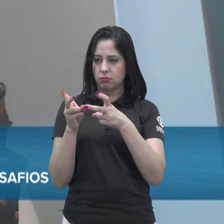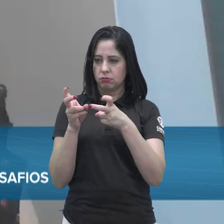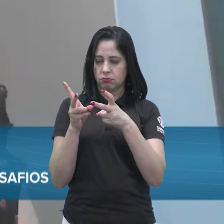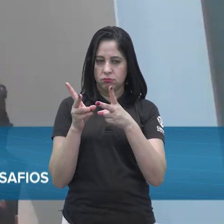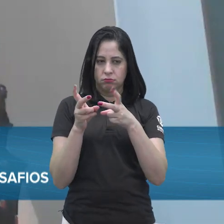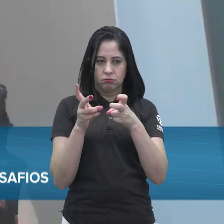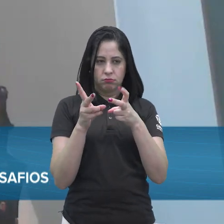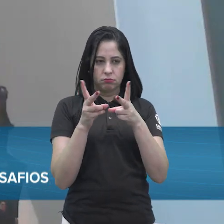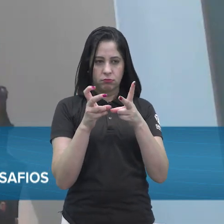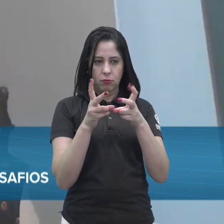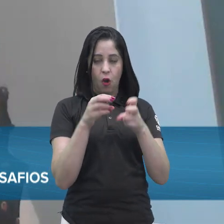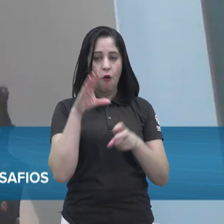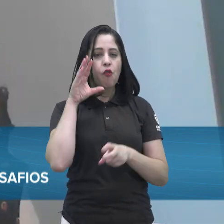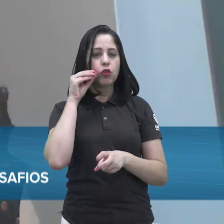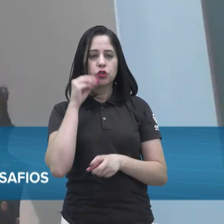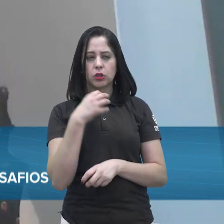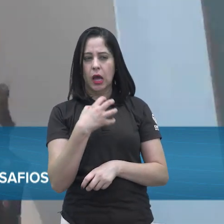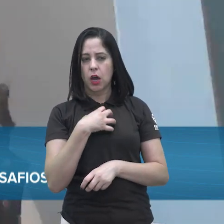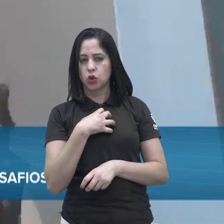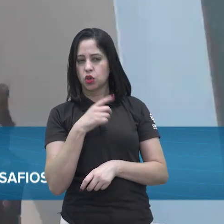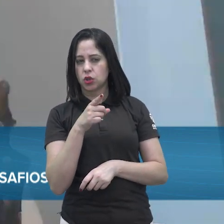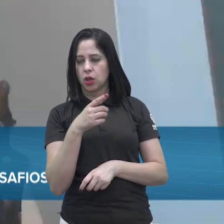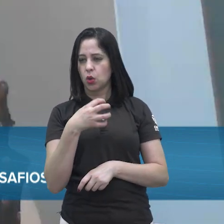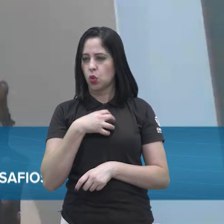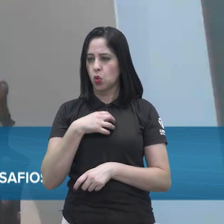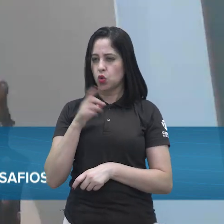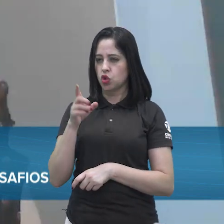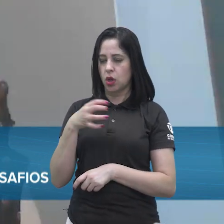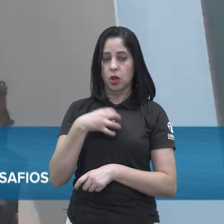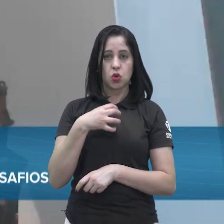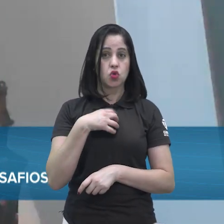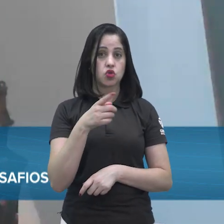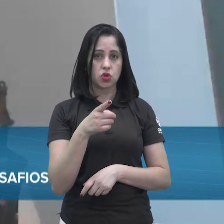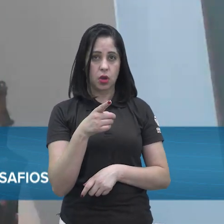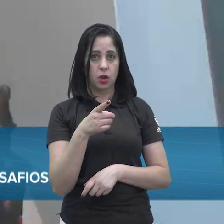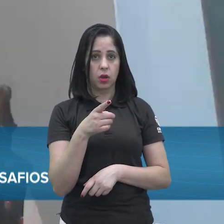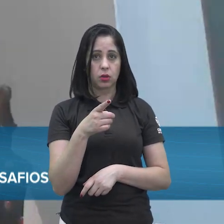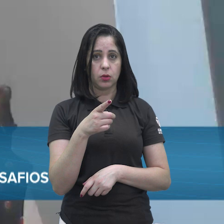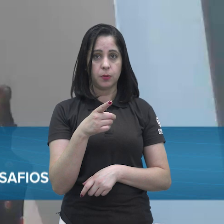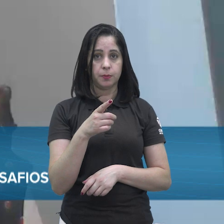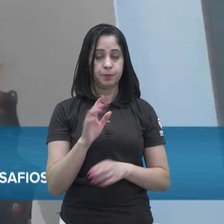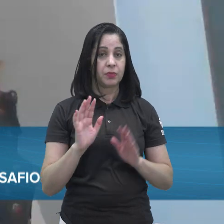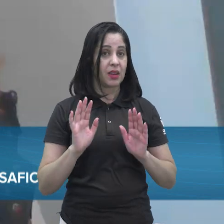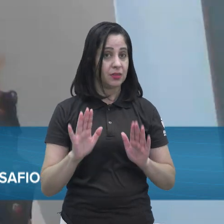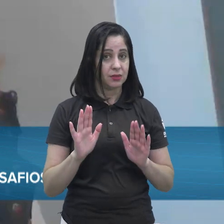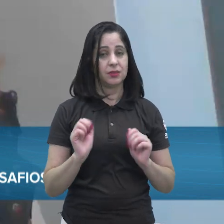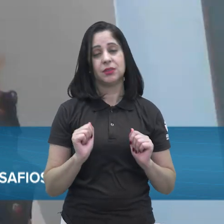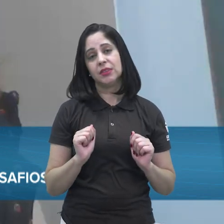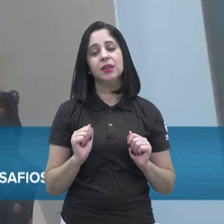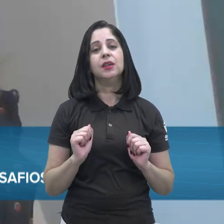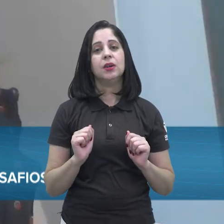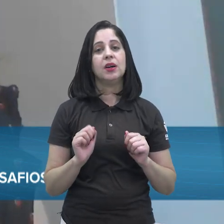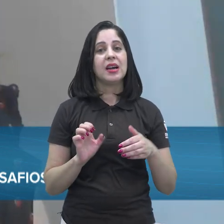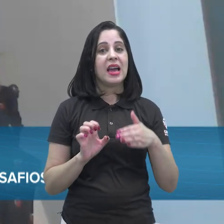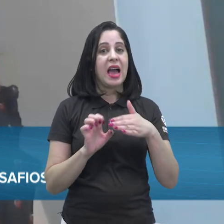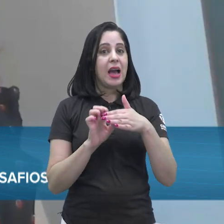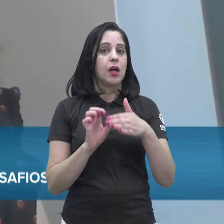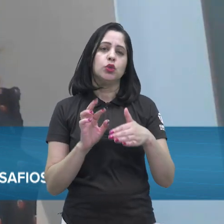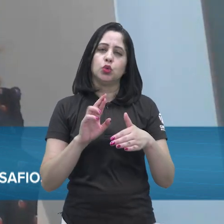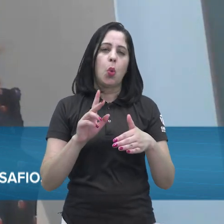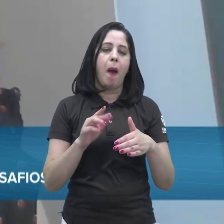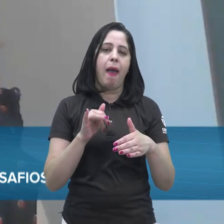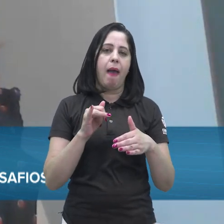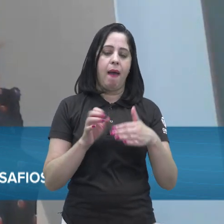que nós temos na nossa empresa. E isso não necessariamente tem a ver com quanto a empresa está